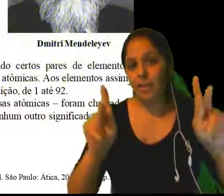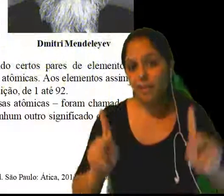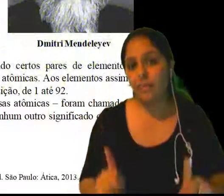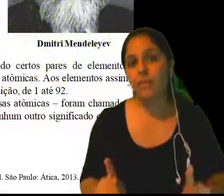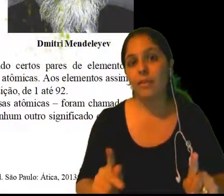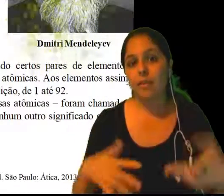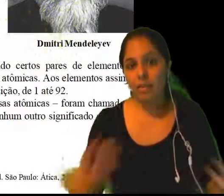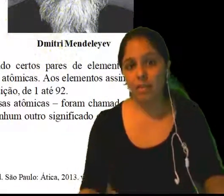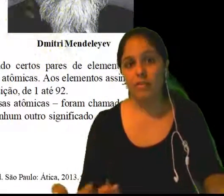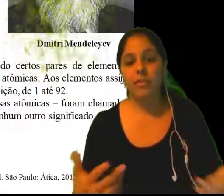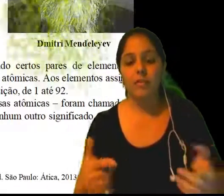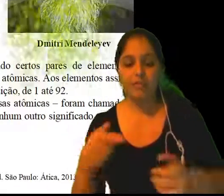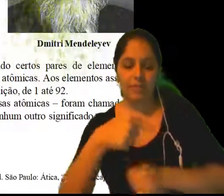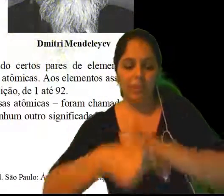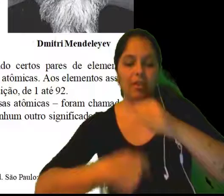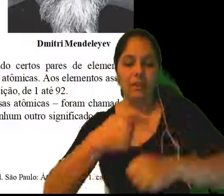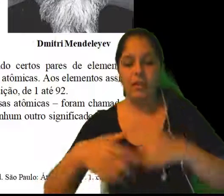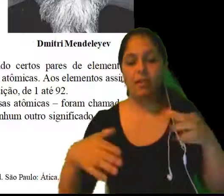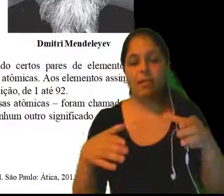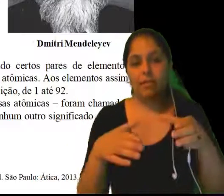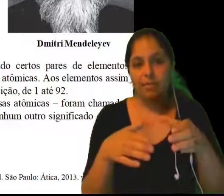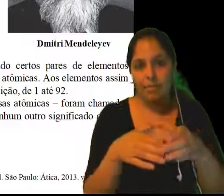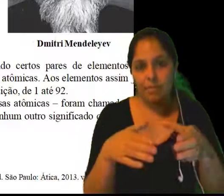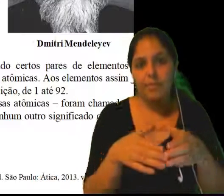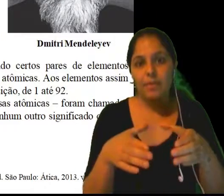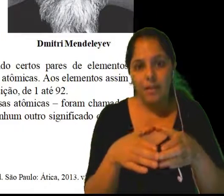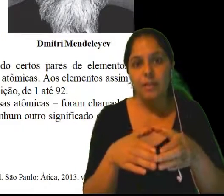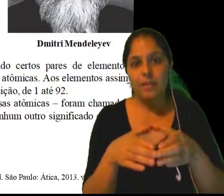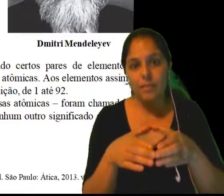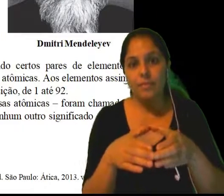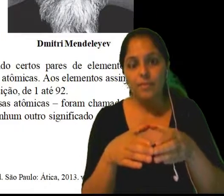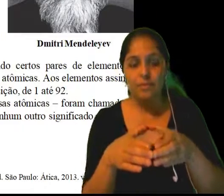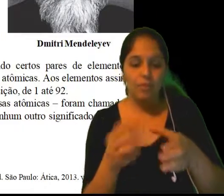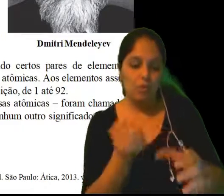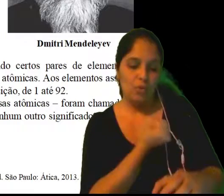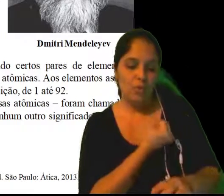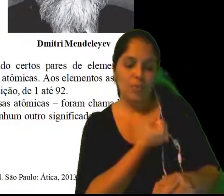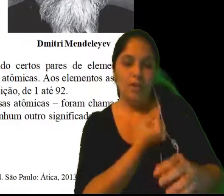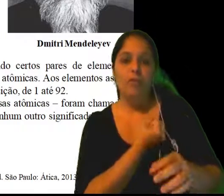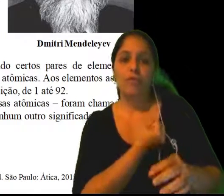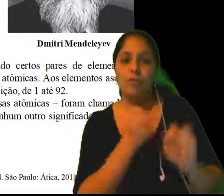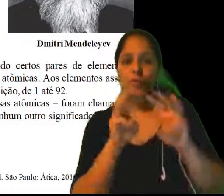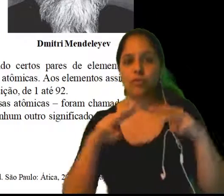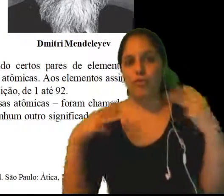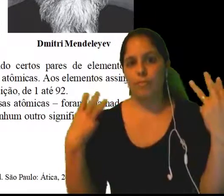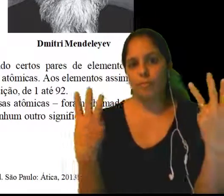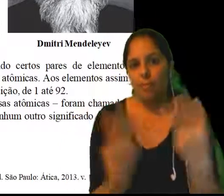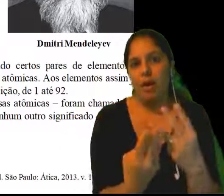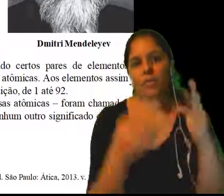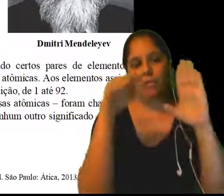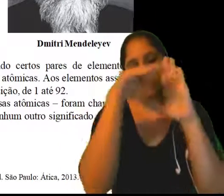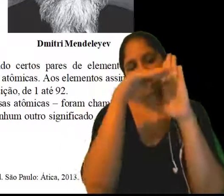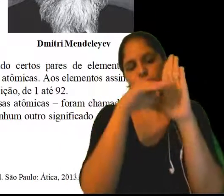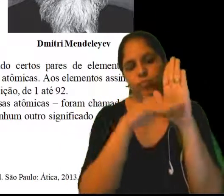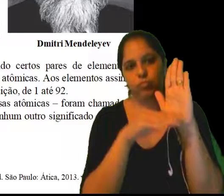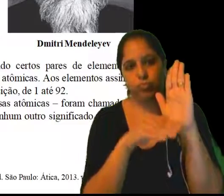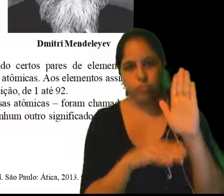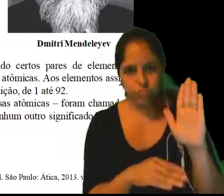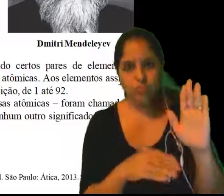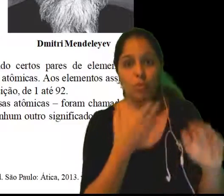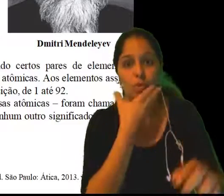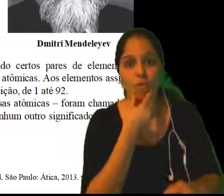tabela. E esses elementos estavam dispostos em ordem crescente de massa atômica. Com essa